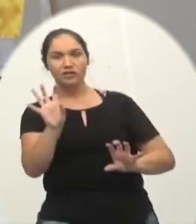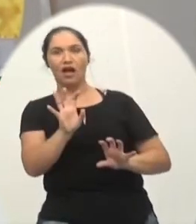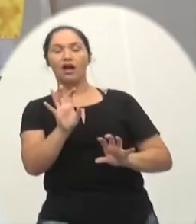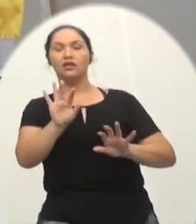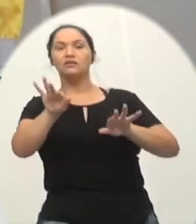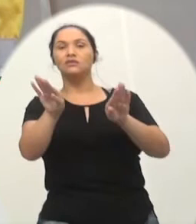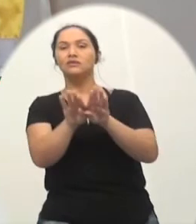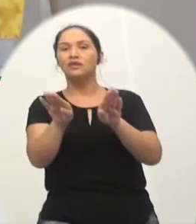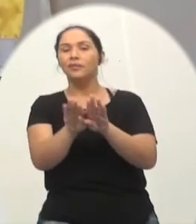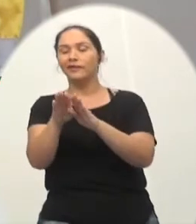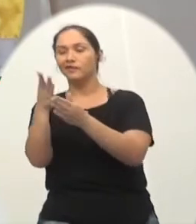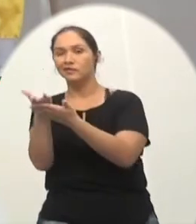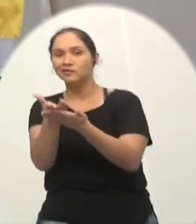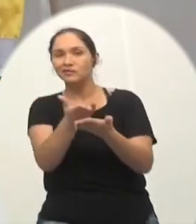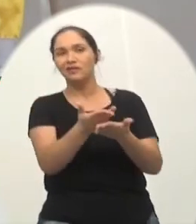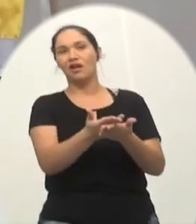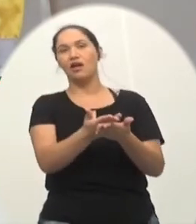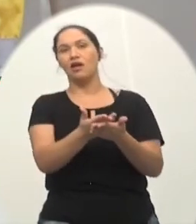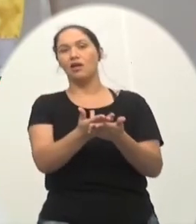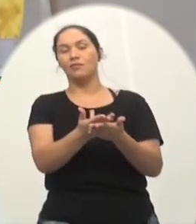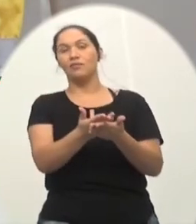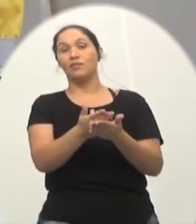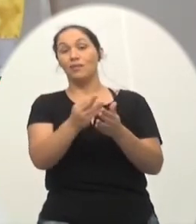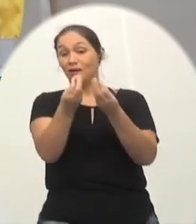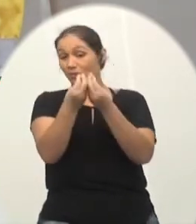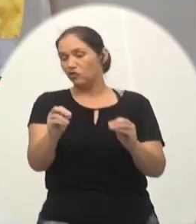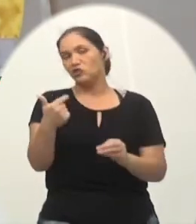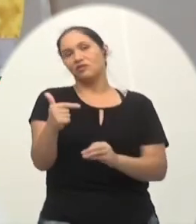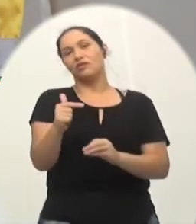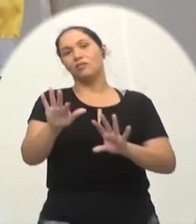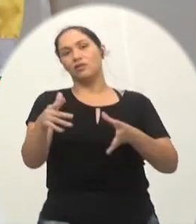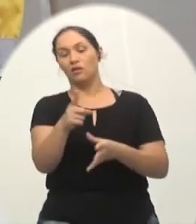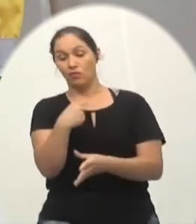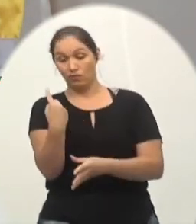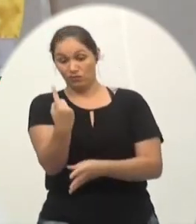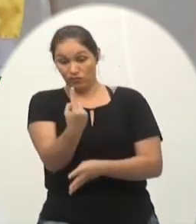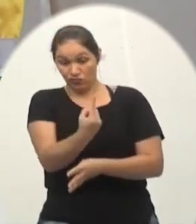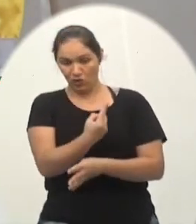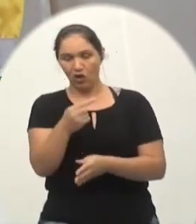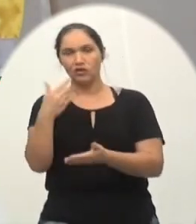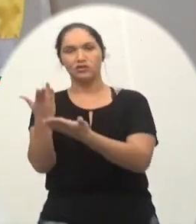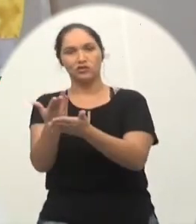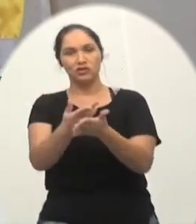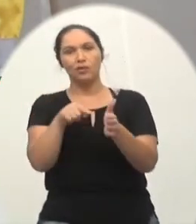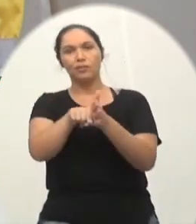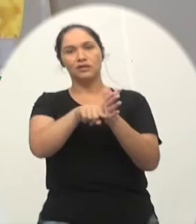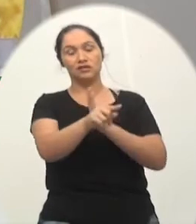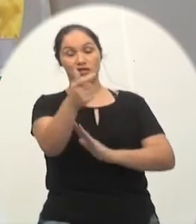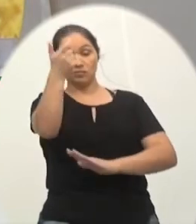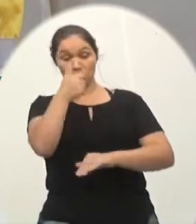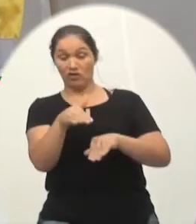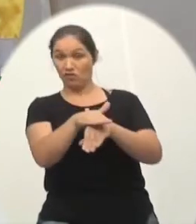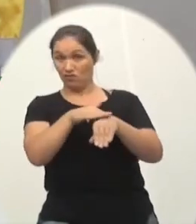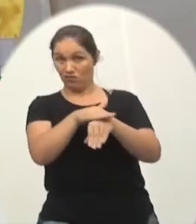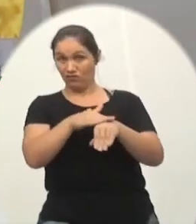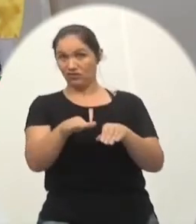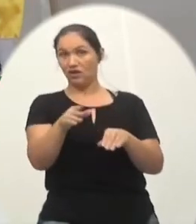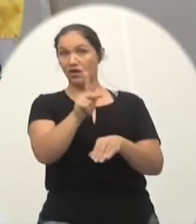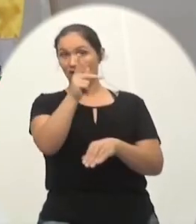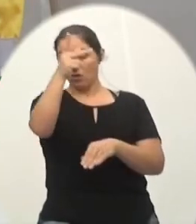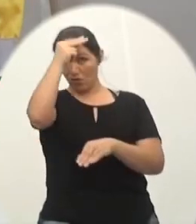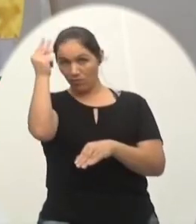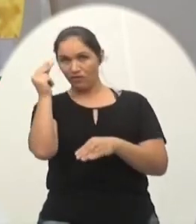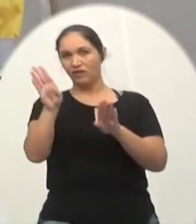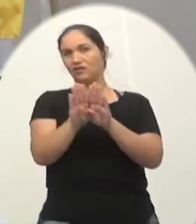e a gente poder discutir junto com todos os vereadores? Isso é uma proposta que eu deixo. Vou conversar com o prefeito também, mas isso não é